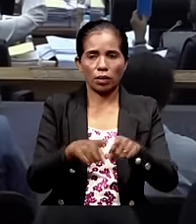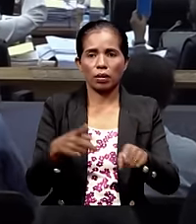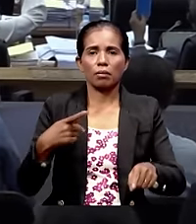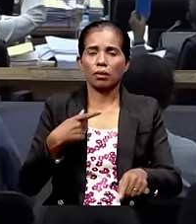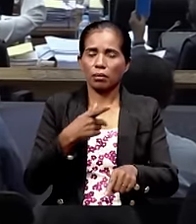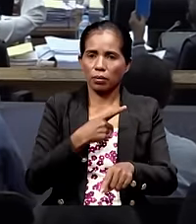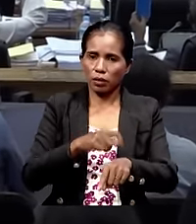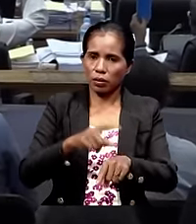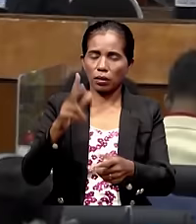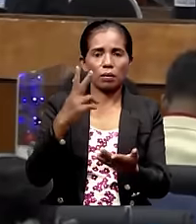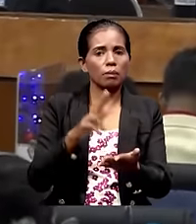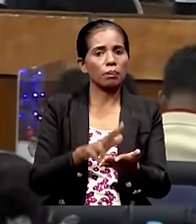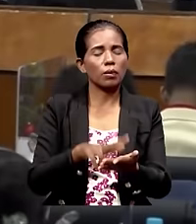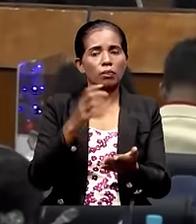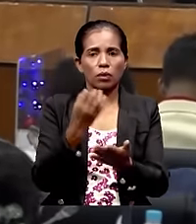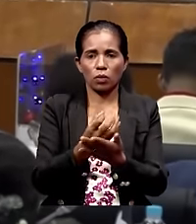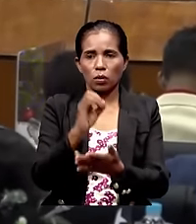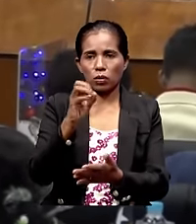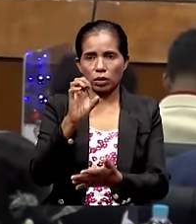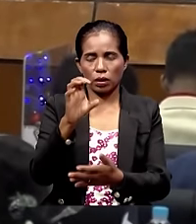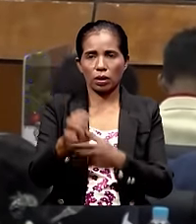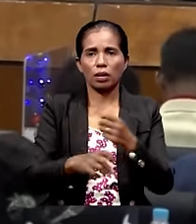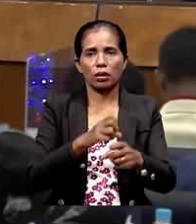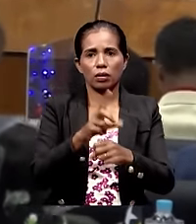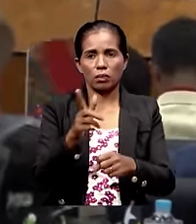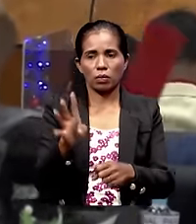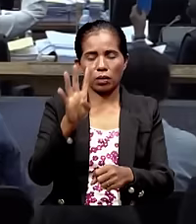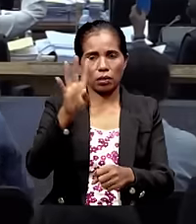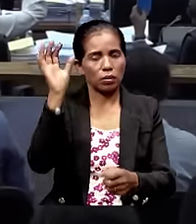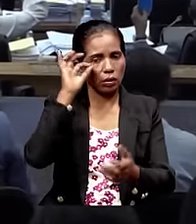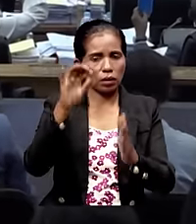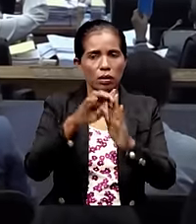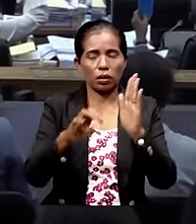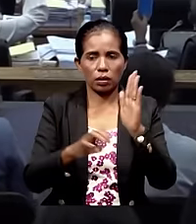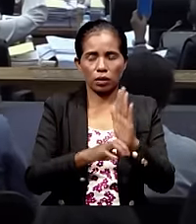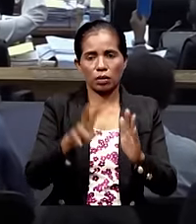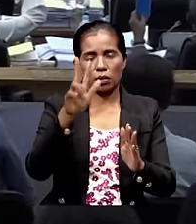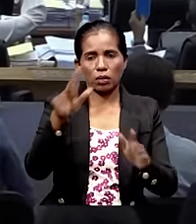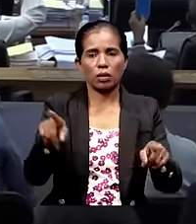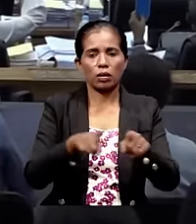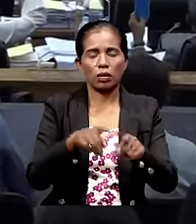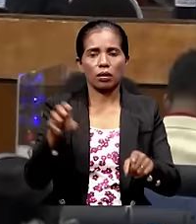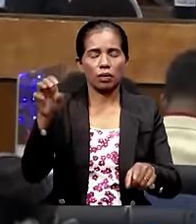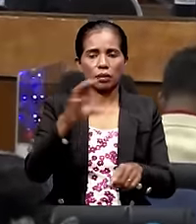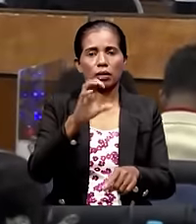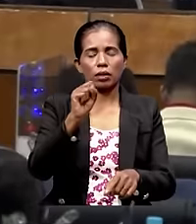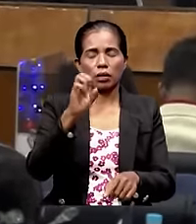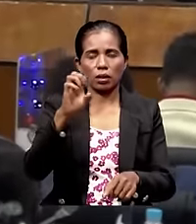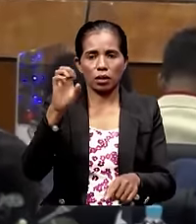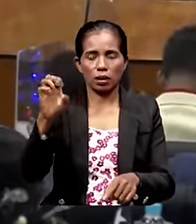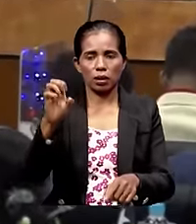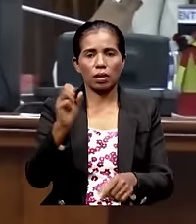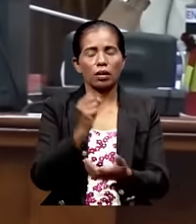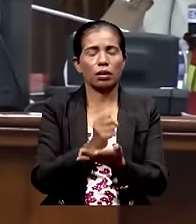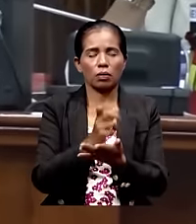mos aprova orçamento geral estado, tinang Rioron Resinghat, ba Secretário Estado Tolu hanesan igualdade, formação profissional